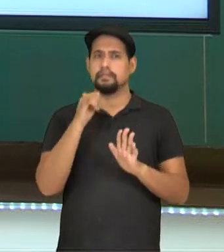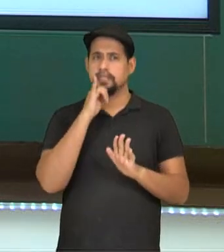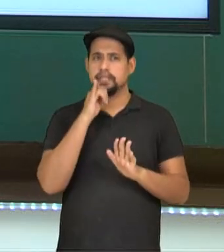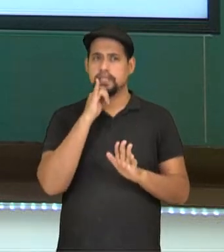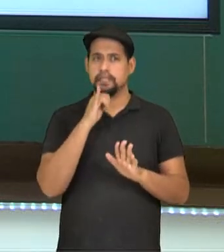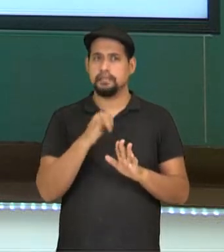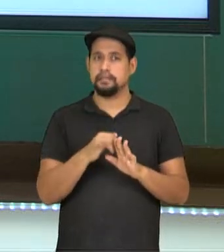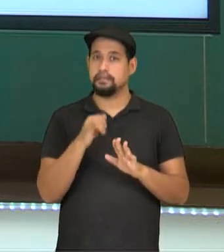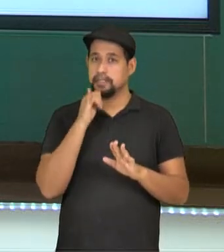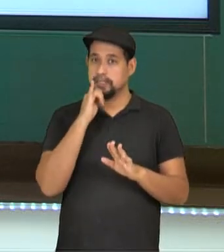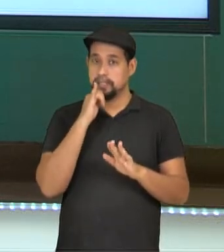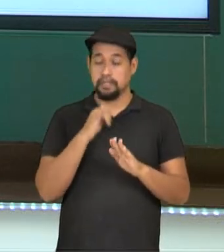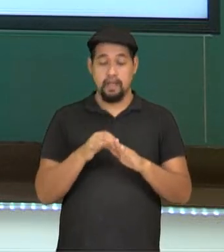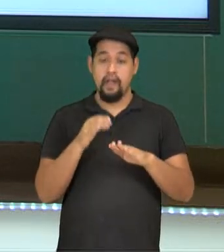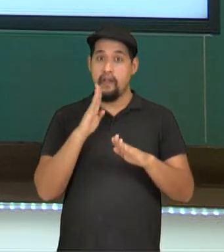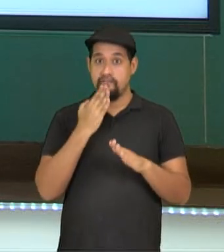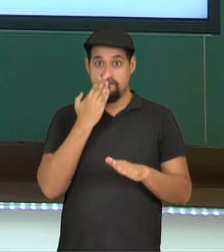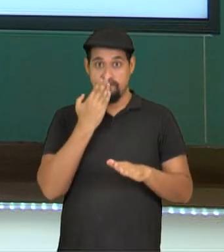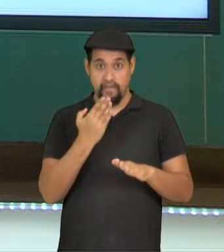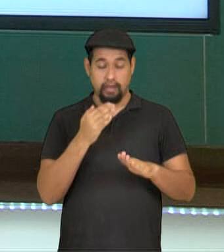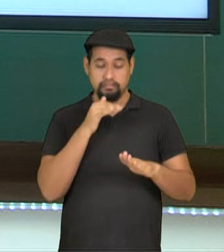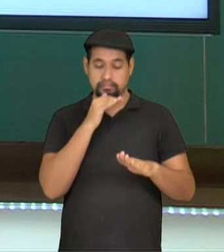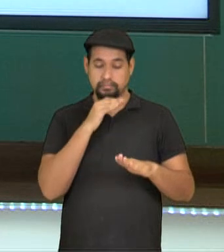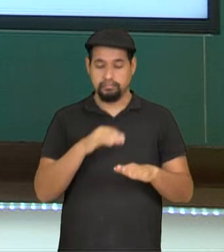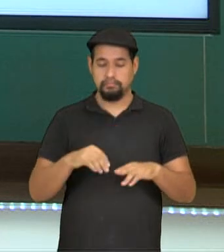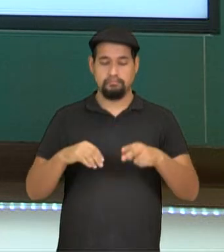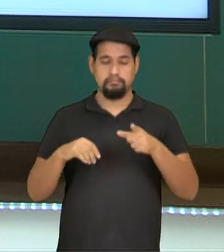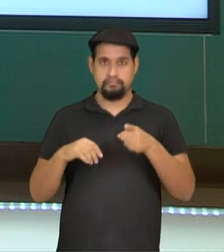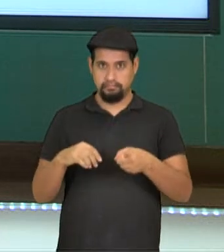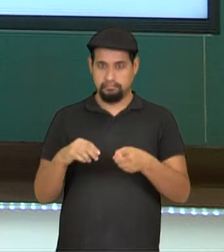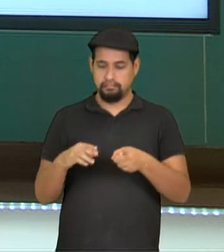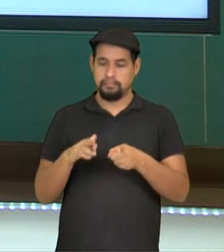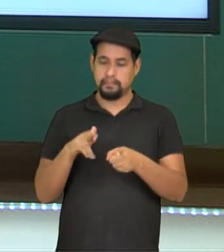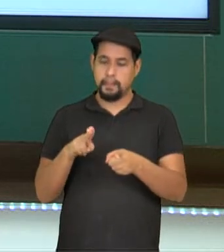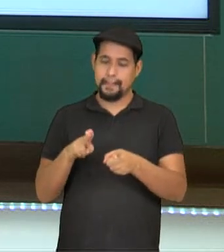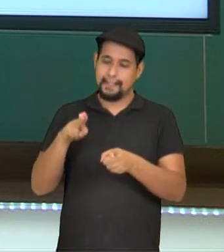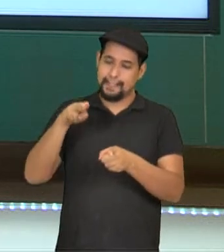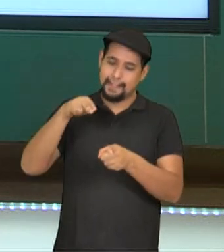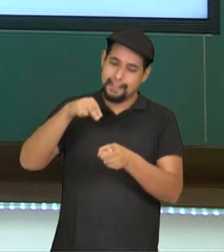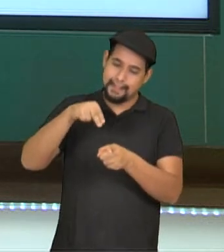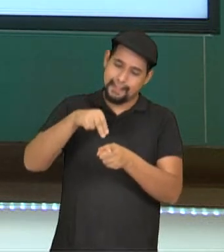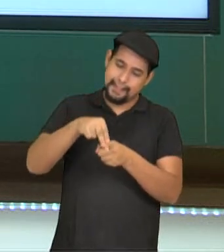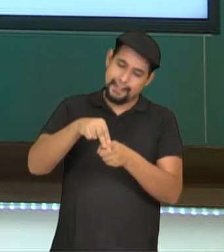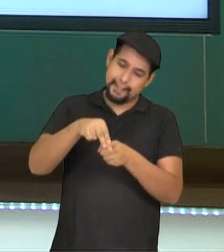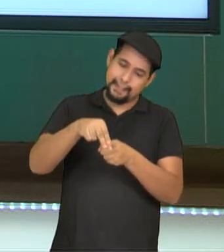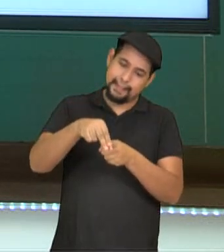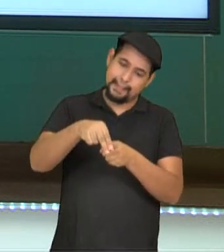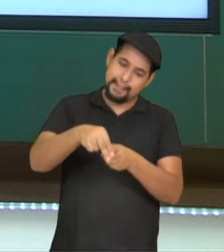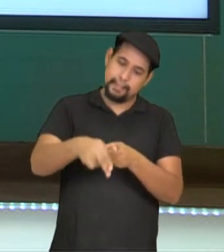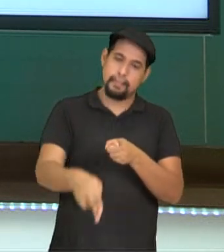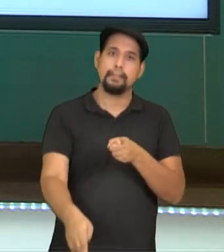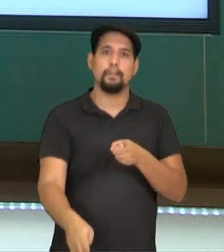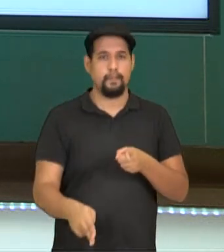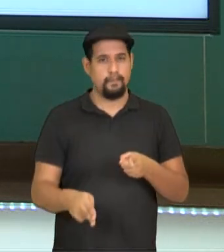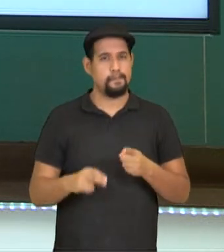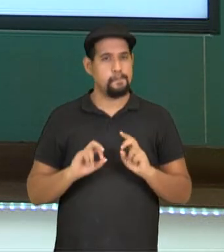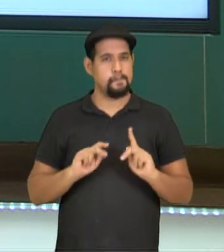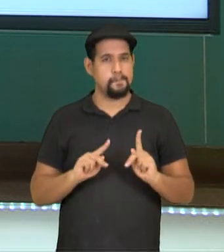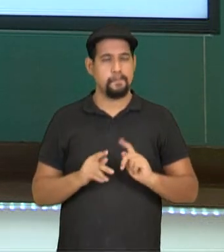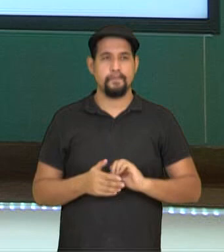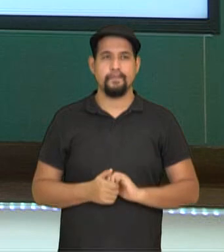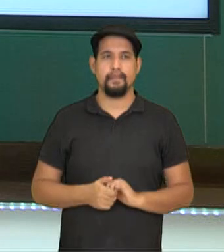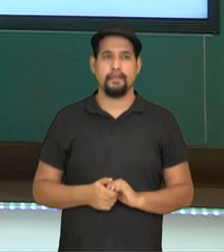Escorregar com a parte da frente do skate em cima de um corrimão ou de um cano, ok?